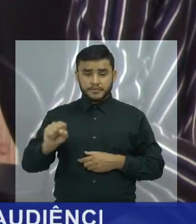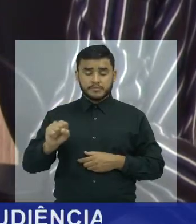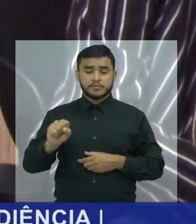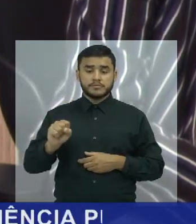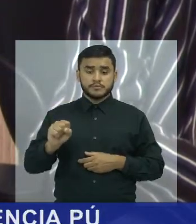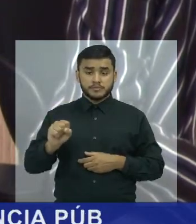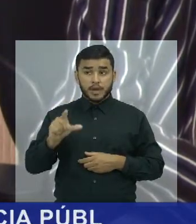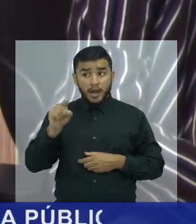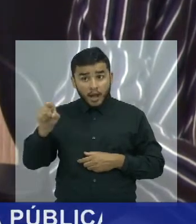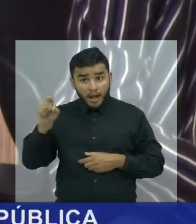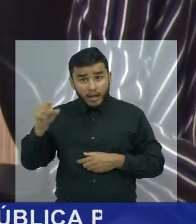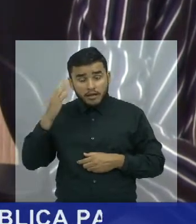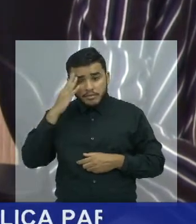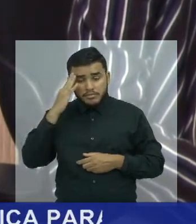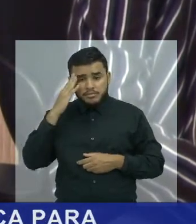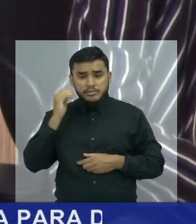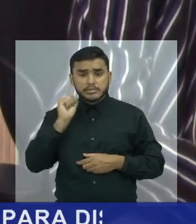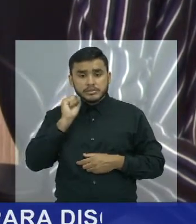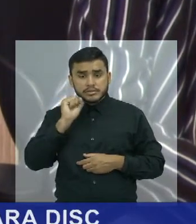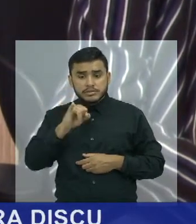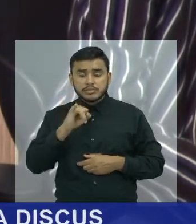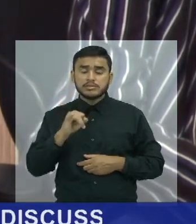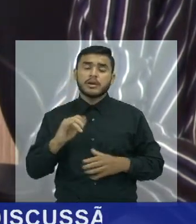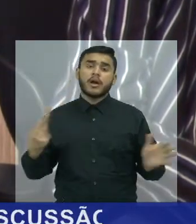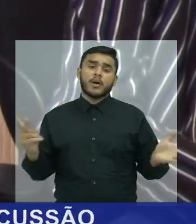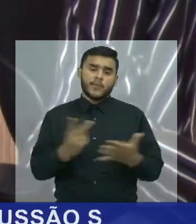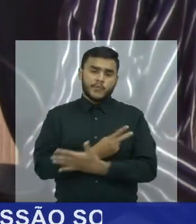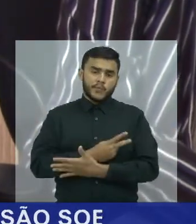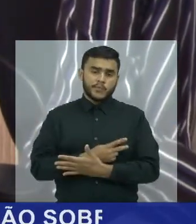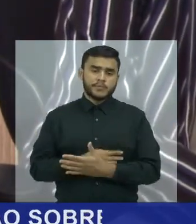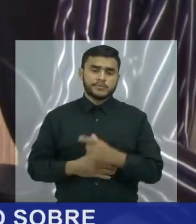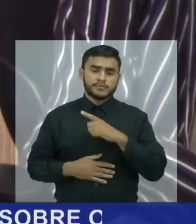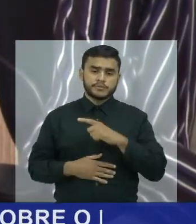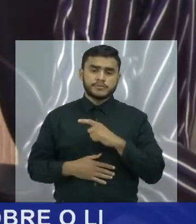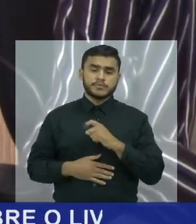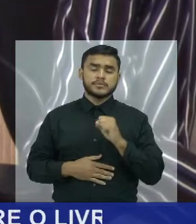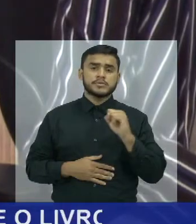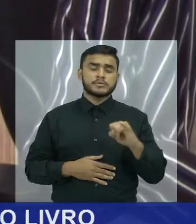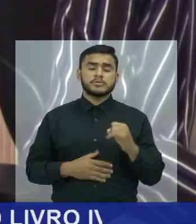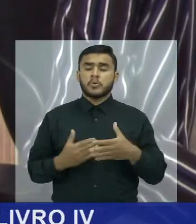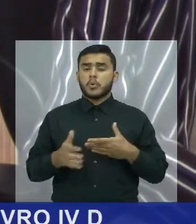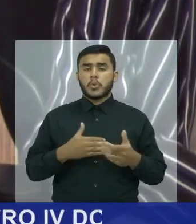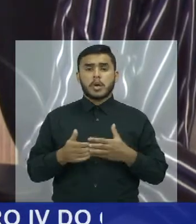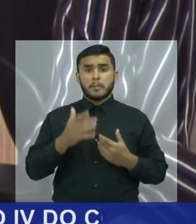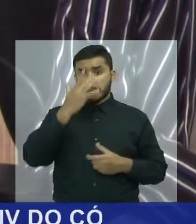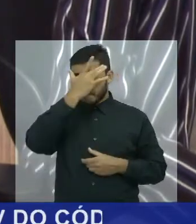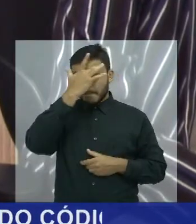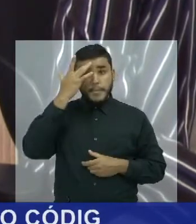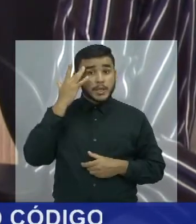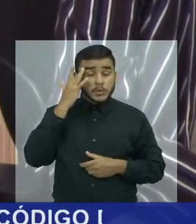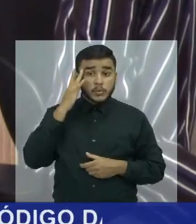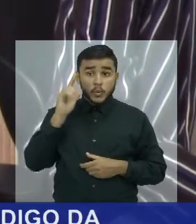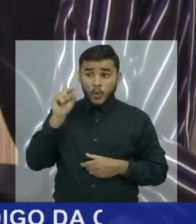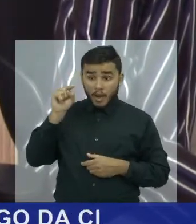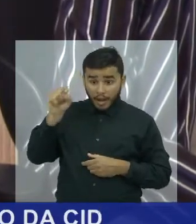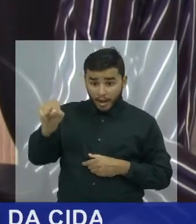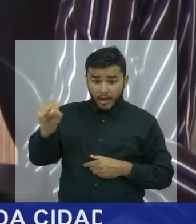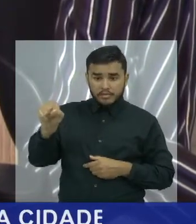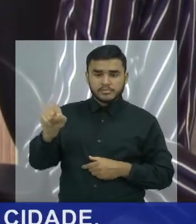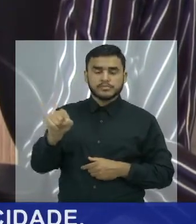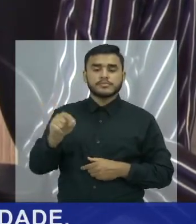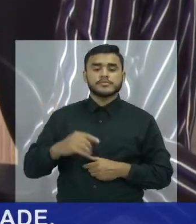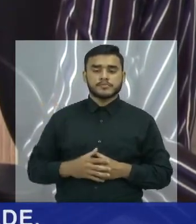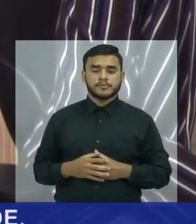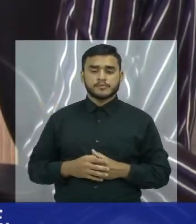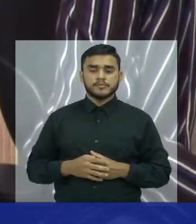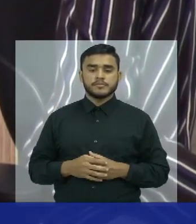ouvidoria. Qualquer queixa em relação ao procedimento excessivo, exasperado de algum fiscal, dentro da sua atuação, é